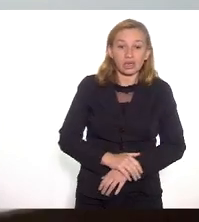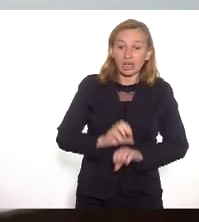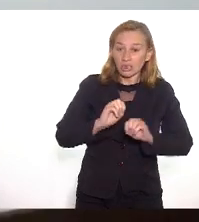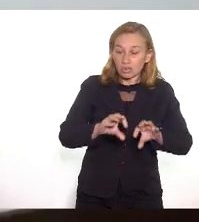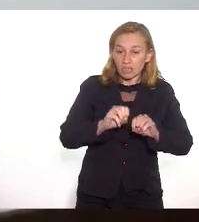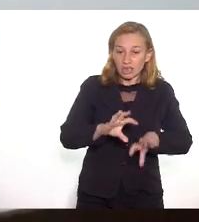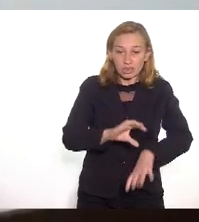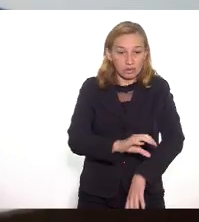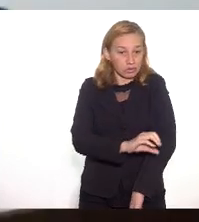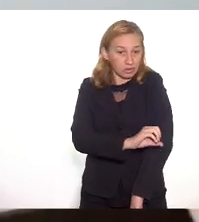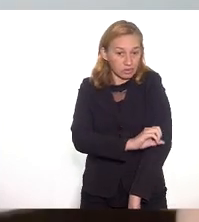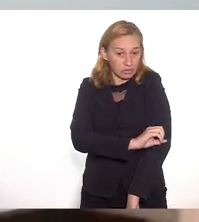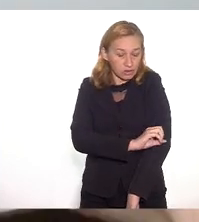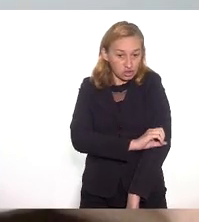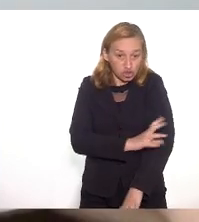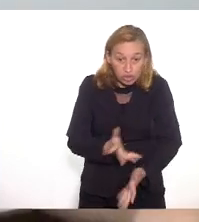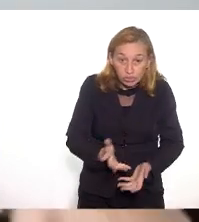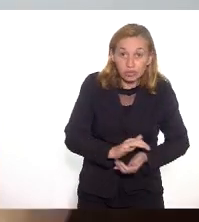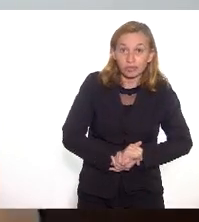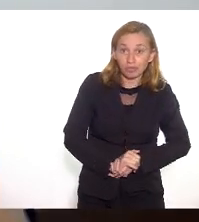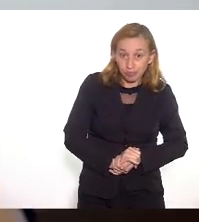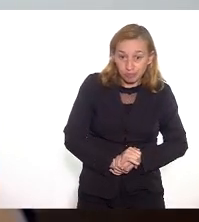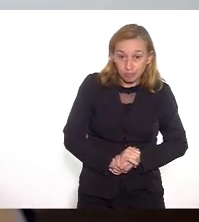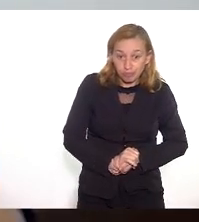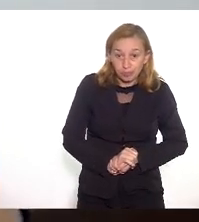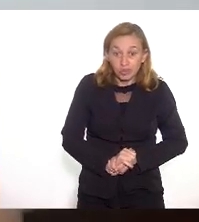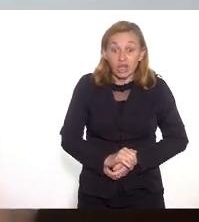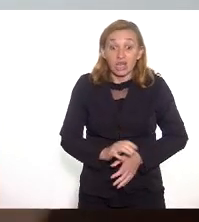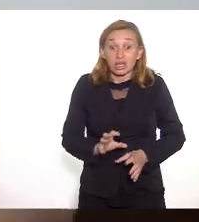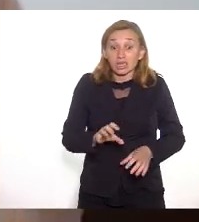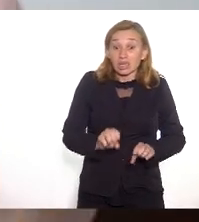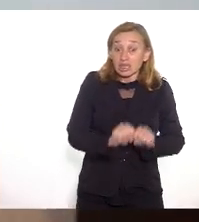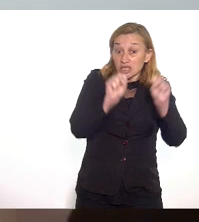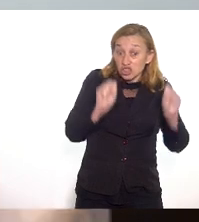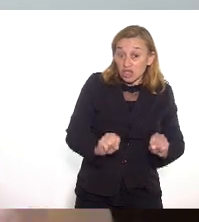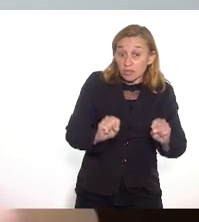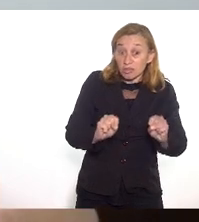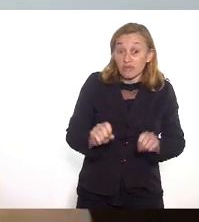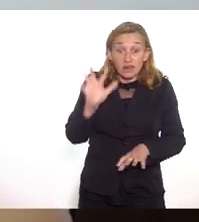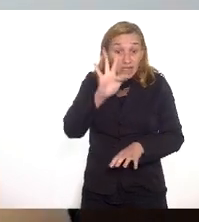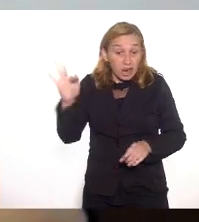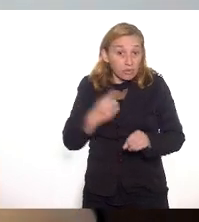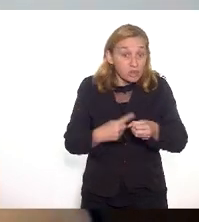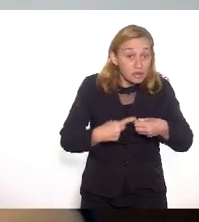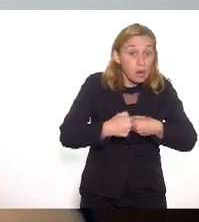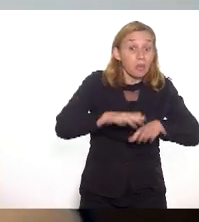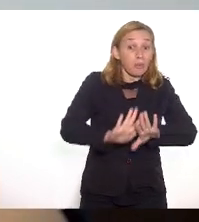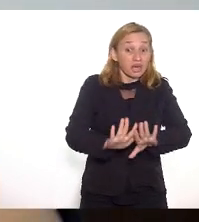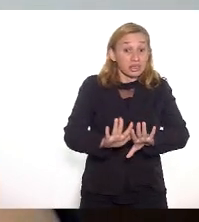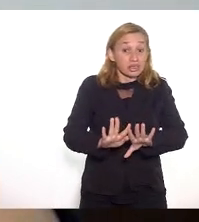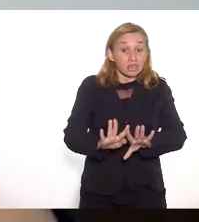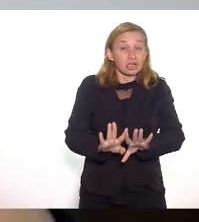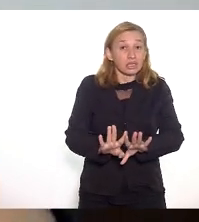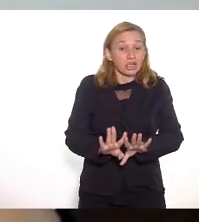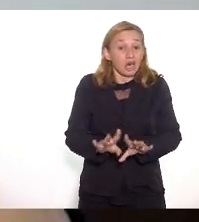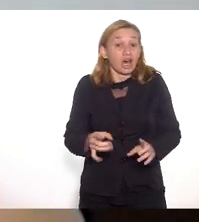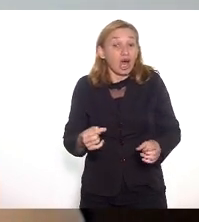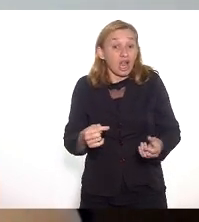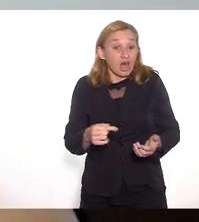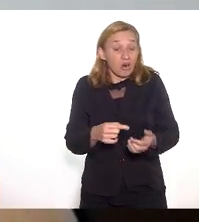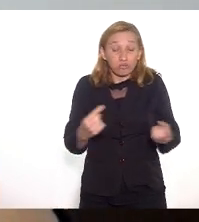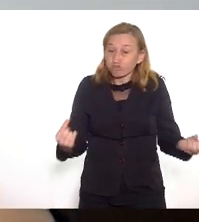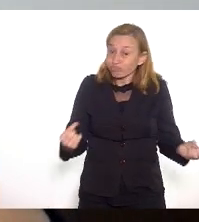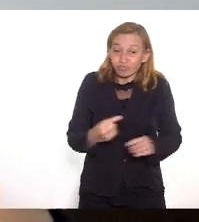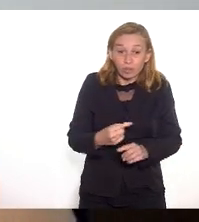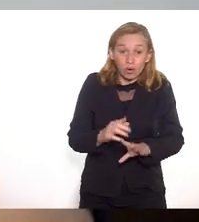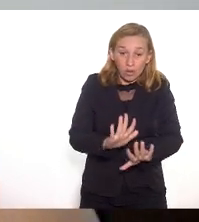sistemas municipais e o ensino superior privado é o sistema federal. Então, assim, a mudança é de mérito. Mas, assim, a minha discordância aqui é